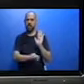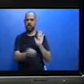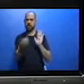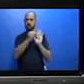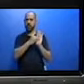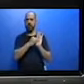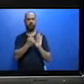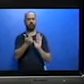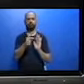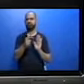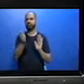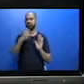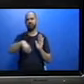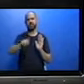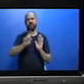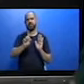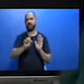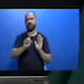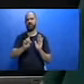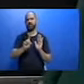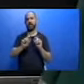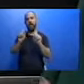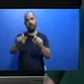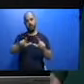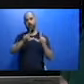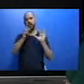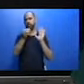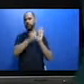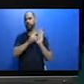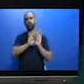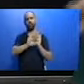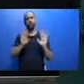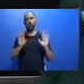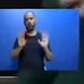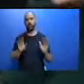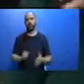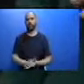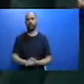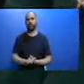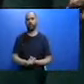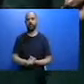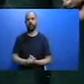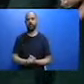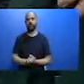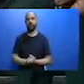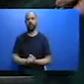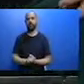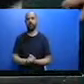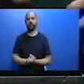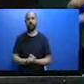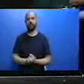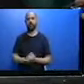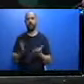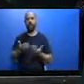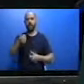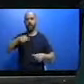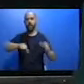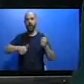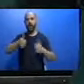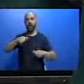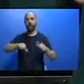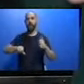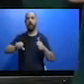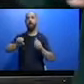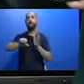só com a imagem eu já mostra uma ideia e vamos analisar o nosso